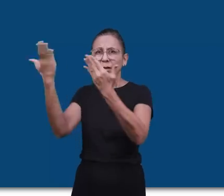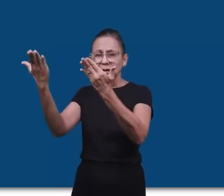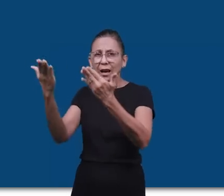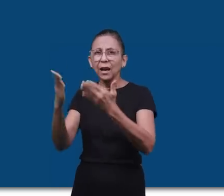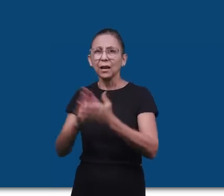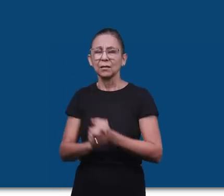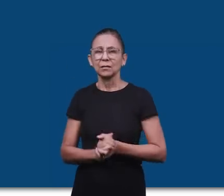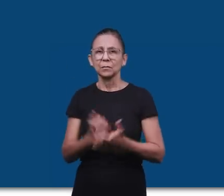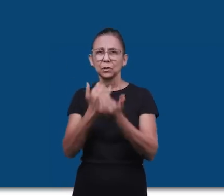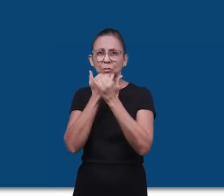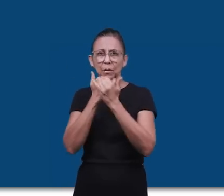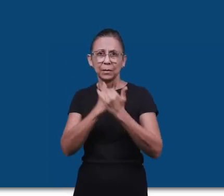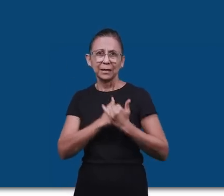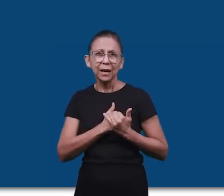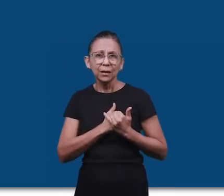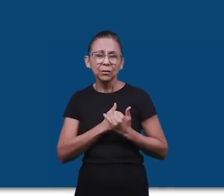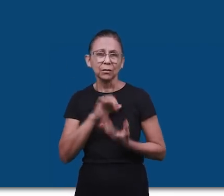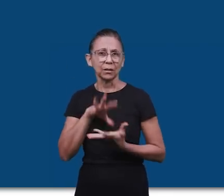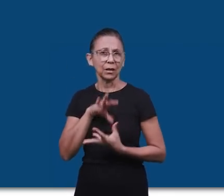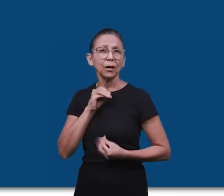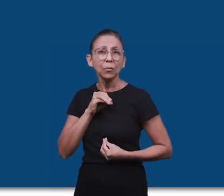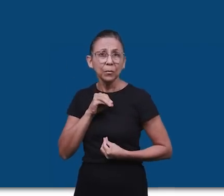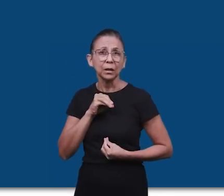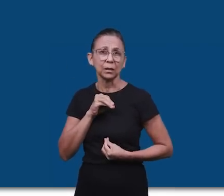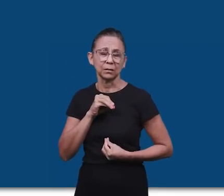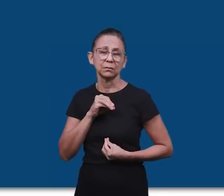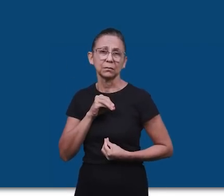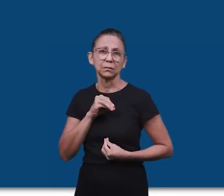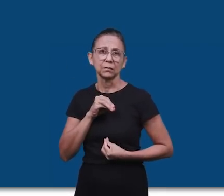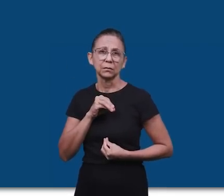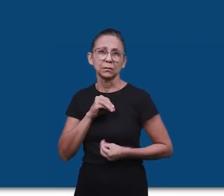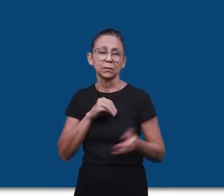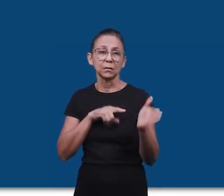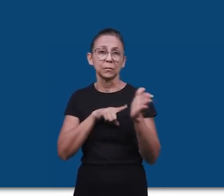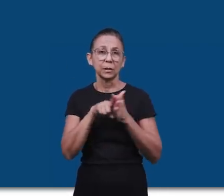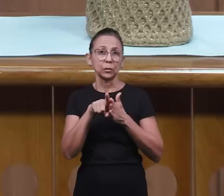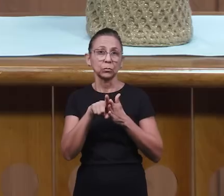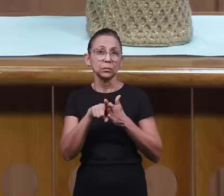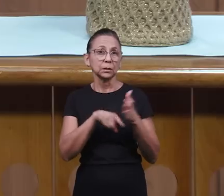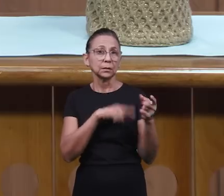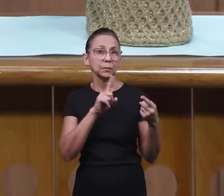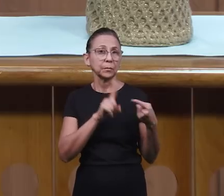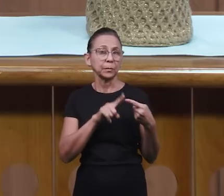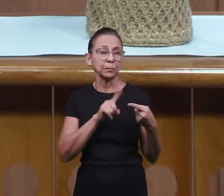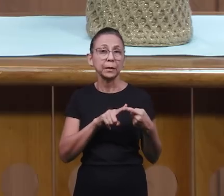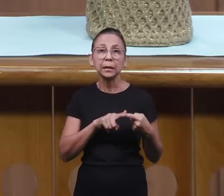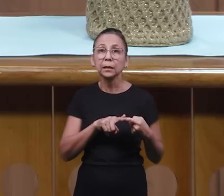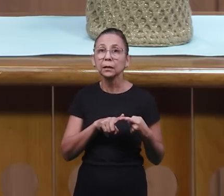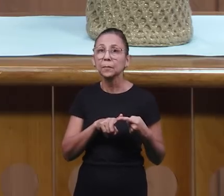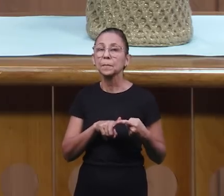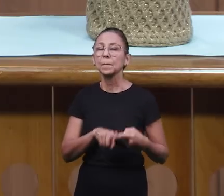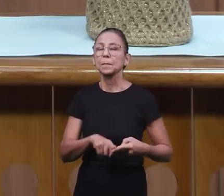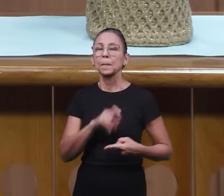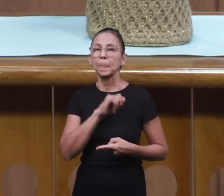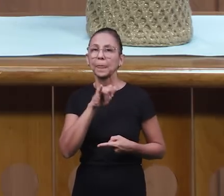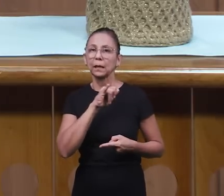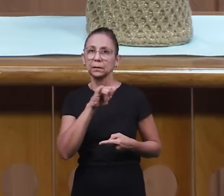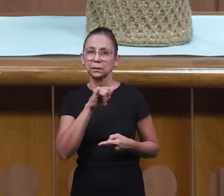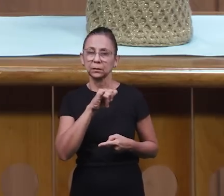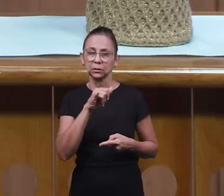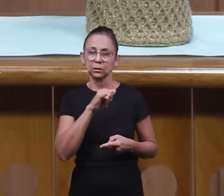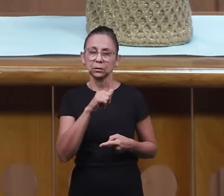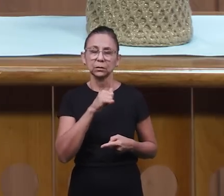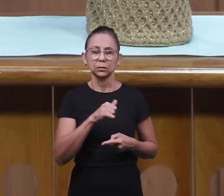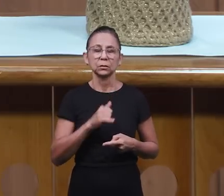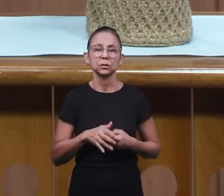ventre pelo pecado da minha alma? Essas perguntas que o profeta faz A primeira delas, ele chama atenção, antes